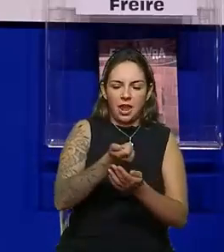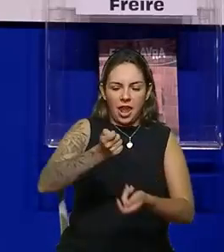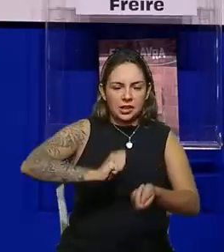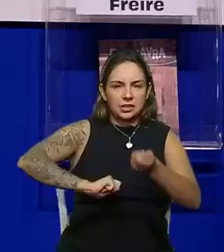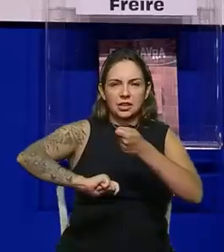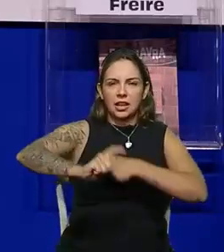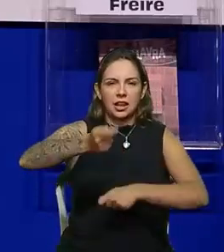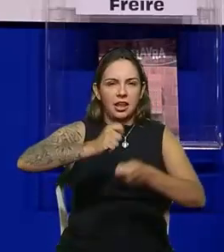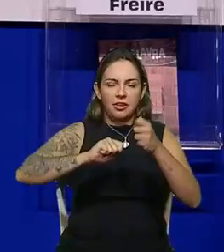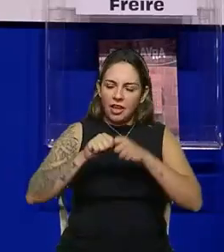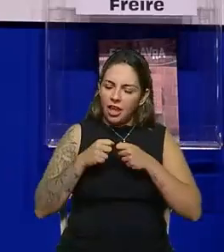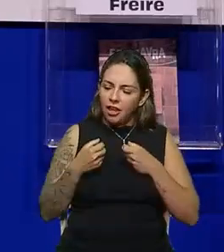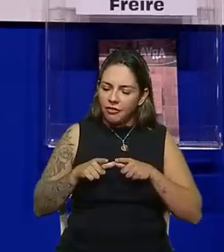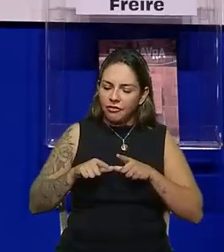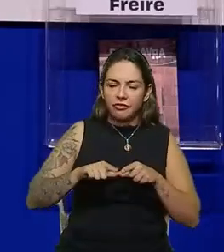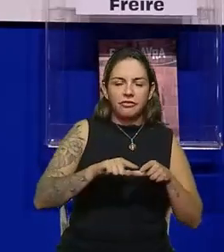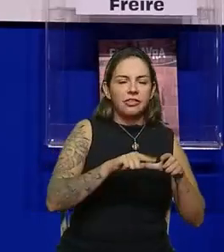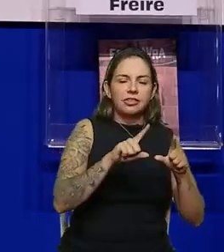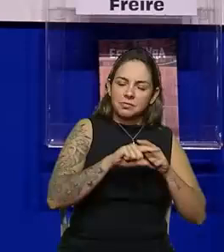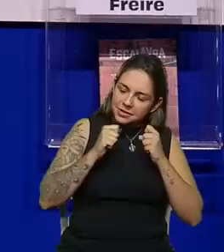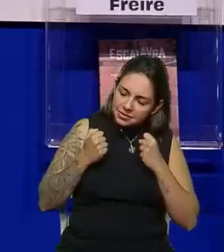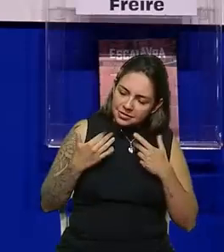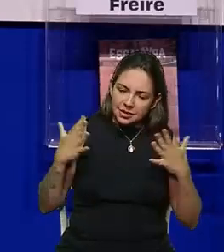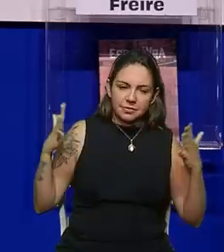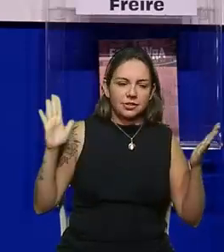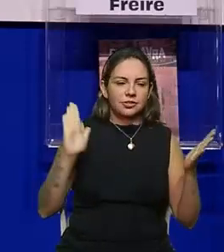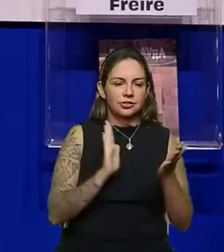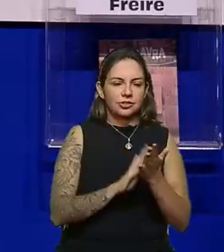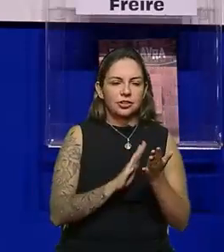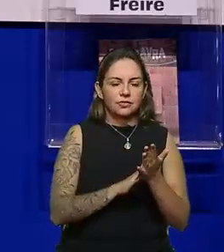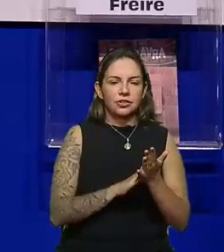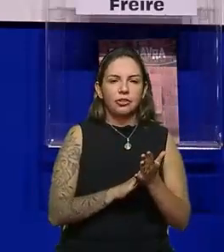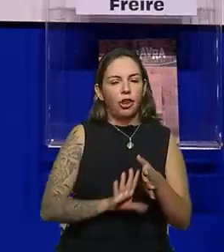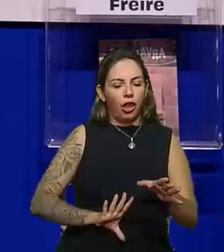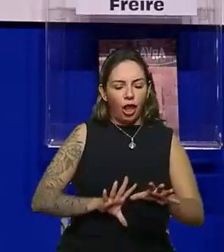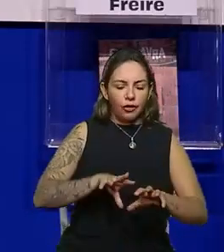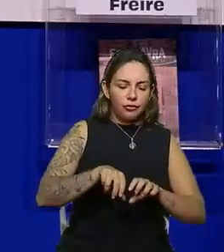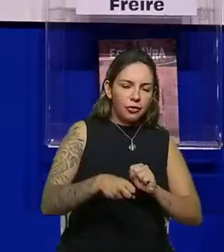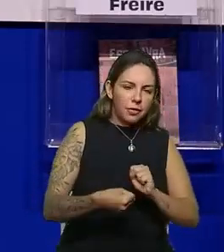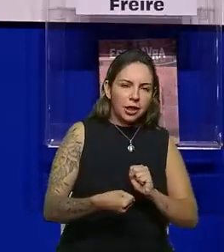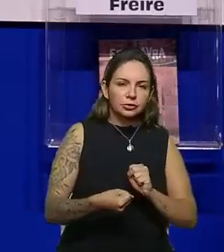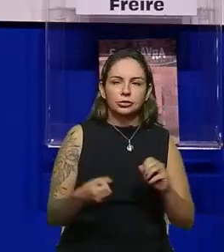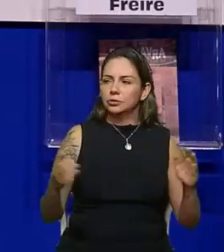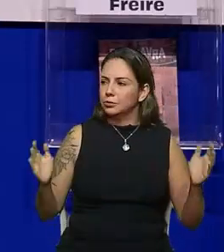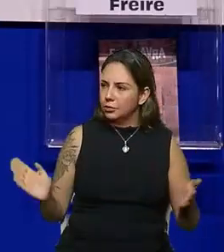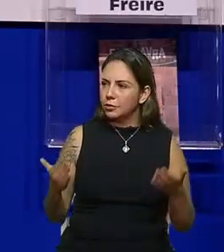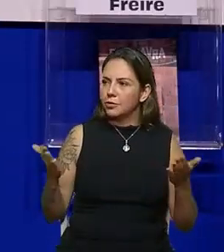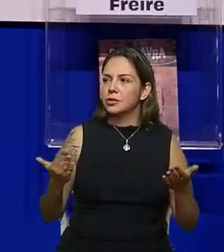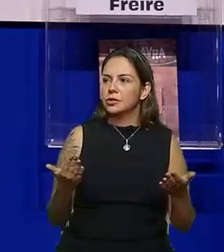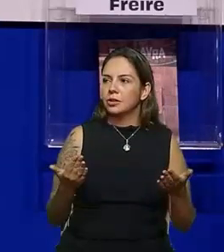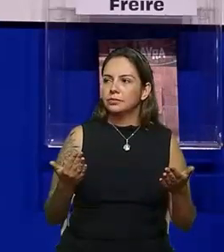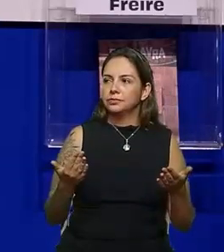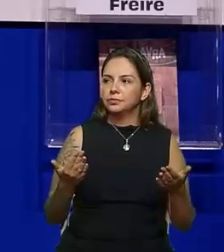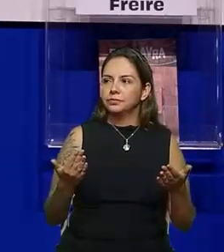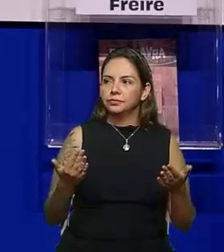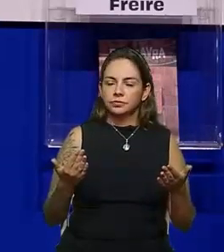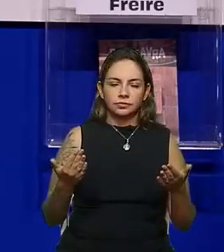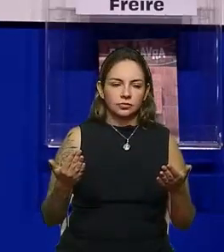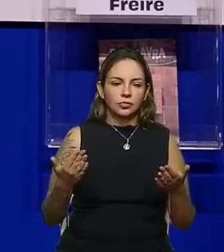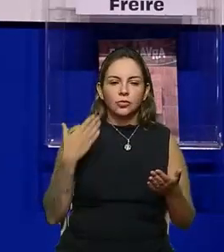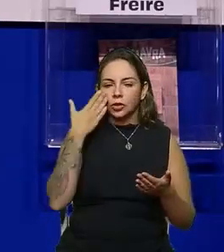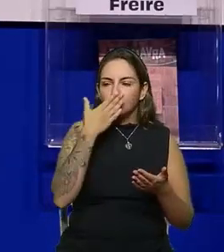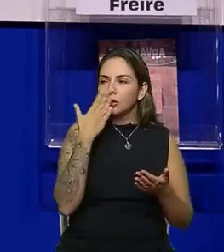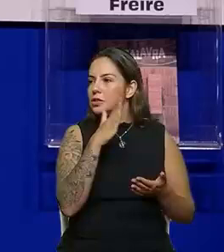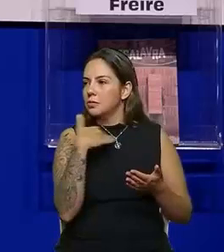farás viagens e tantas celebrações de aniversário, formatura, promoção, glória,